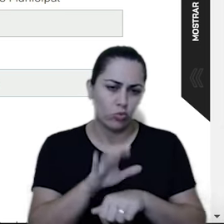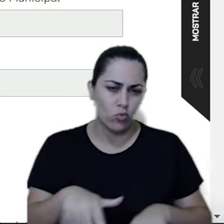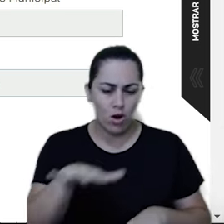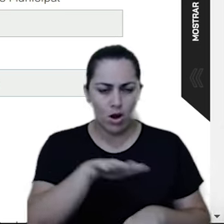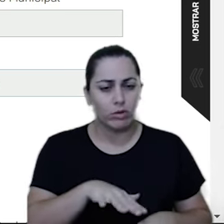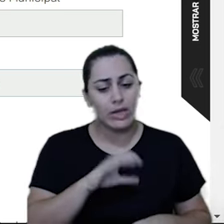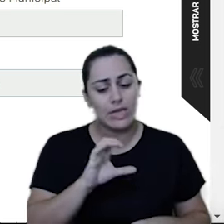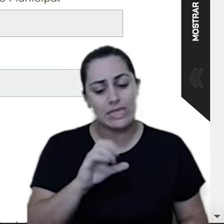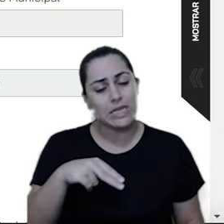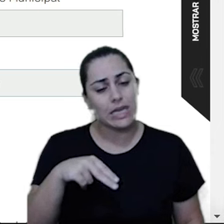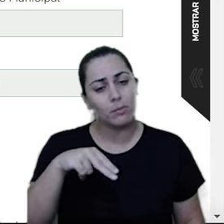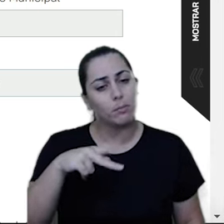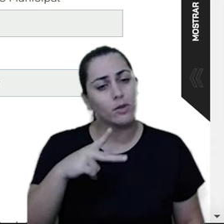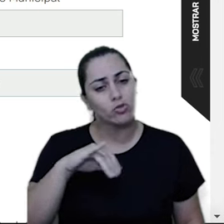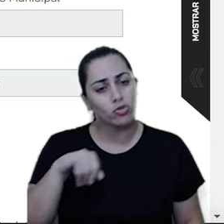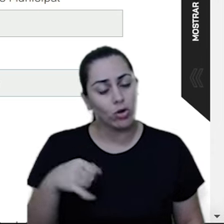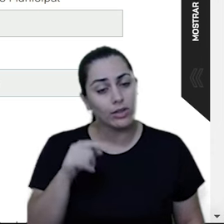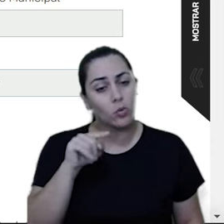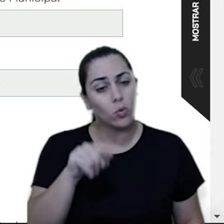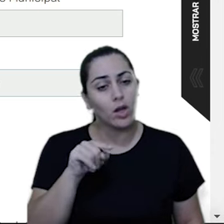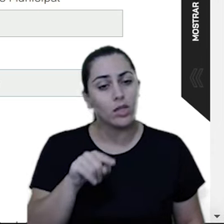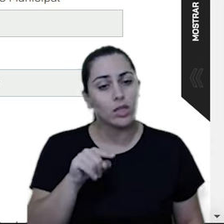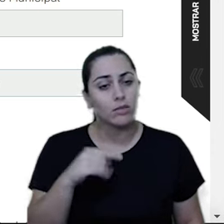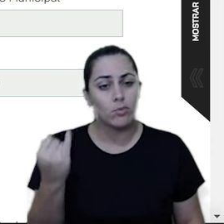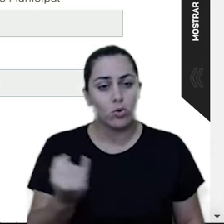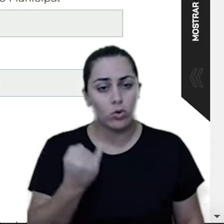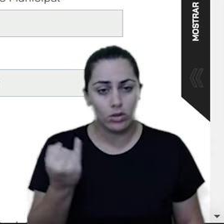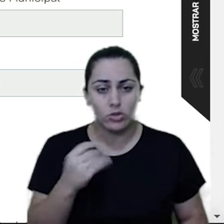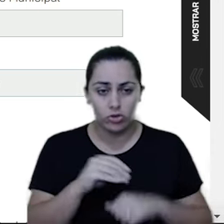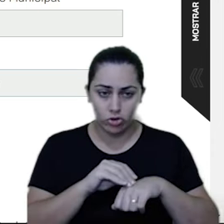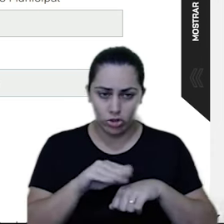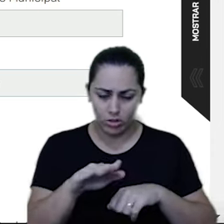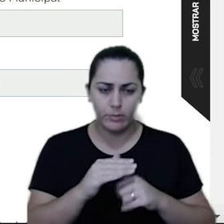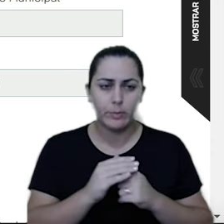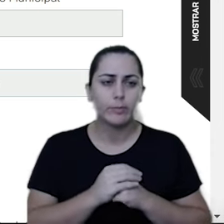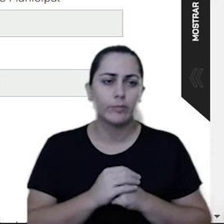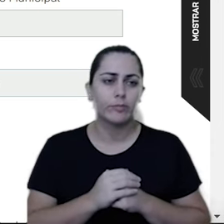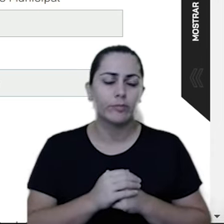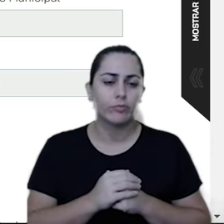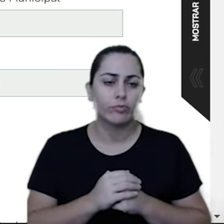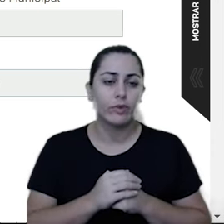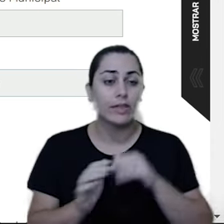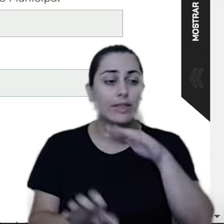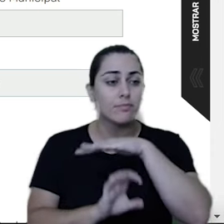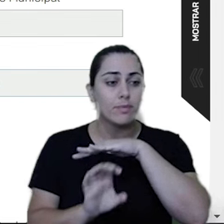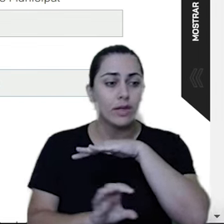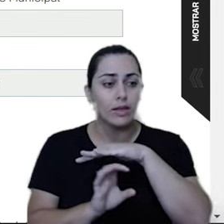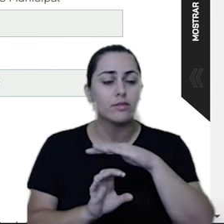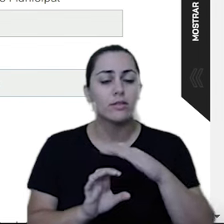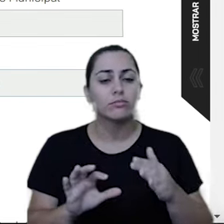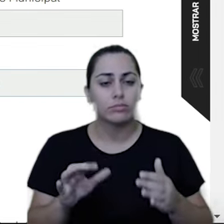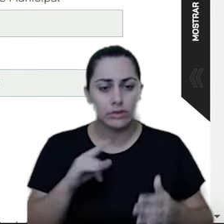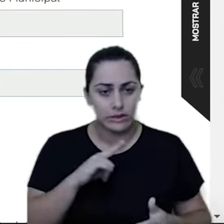informação do cartão do CNPJ e aí aqui fica a importante dica quando a empresa tem